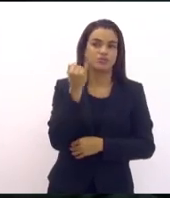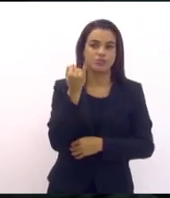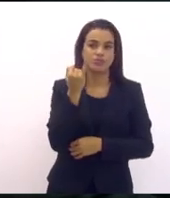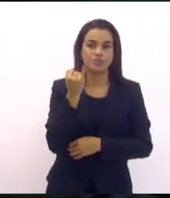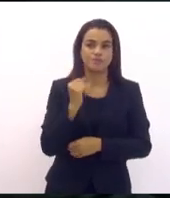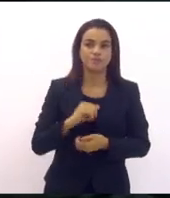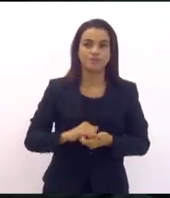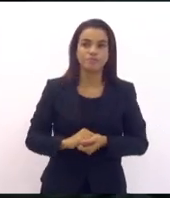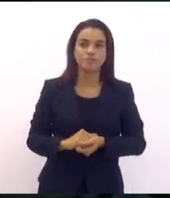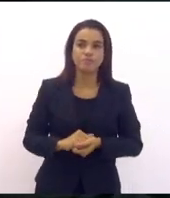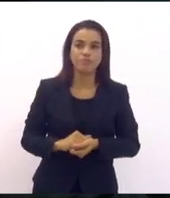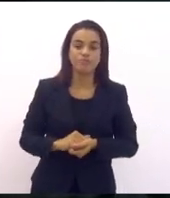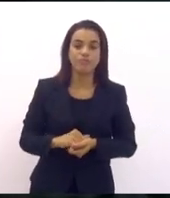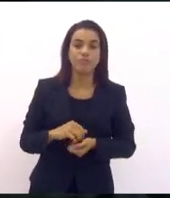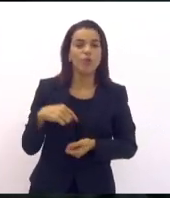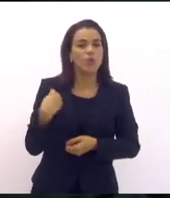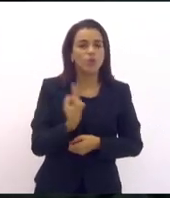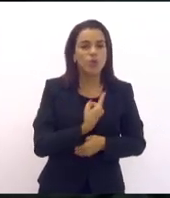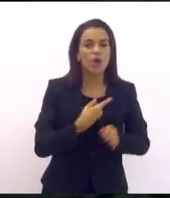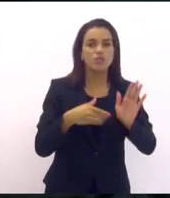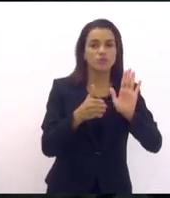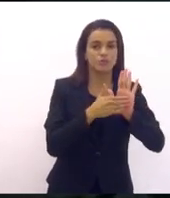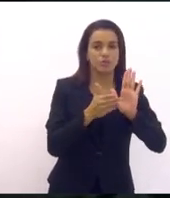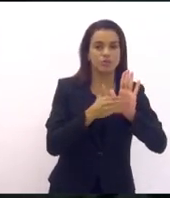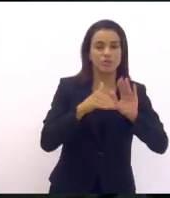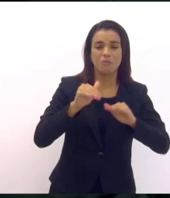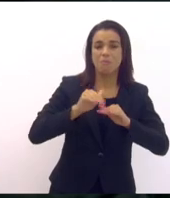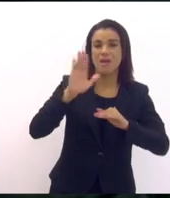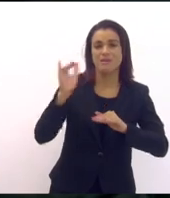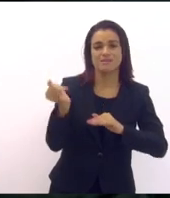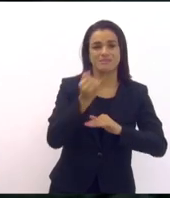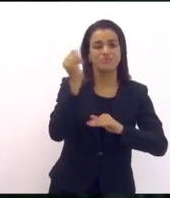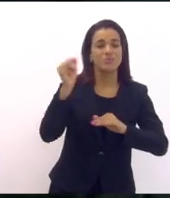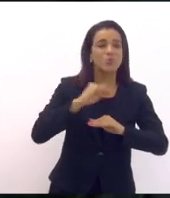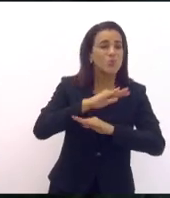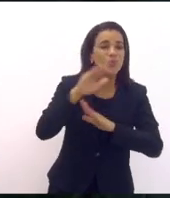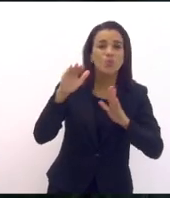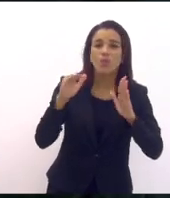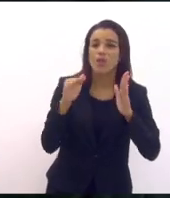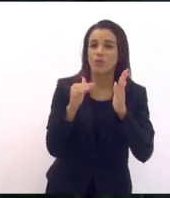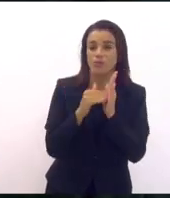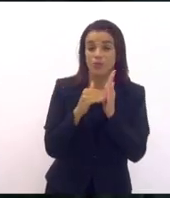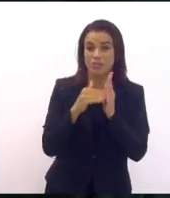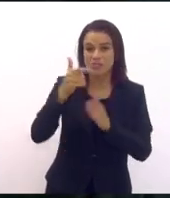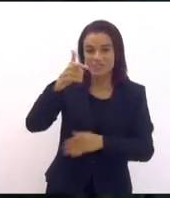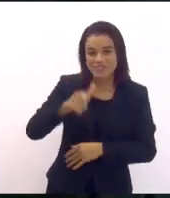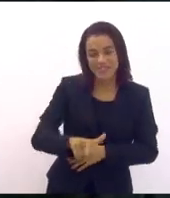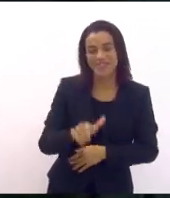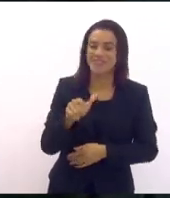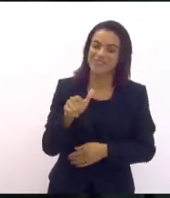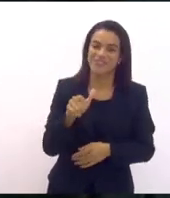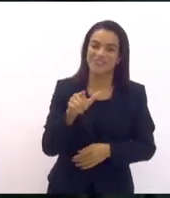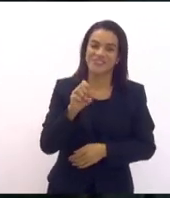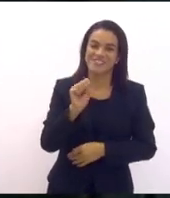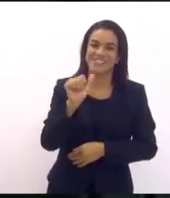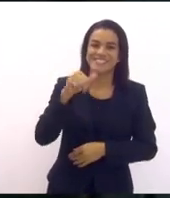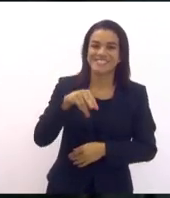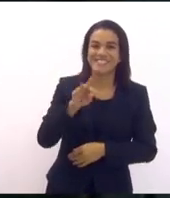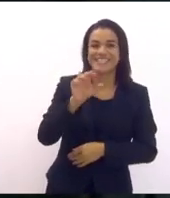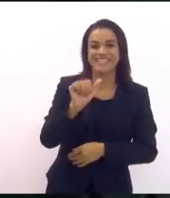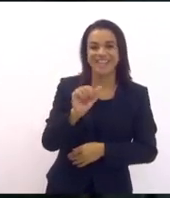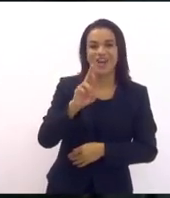importante o nosso projeto foi mais importante do que tudo e de novo Santa Rosa você